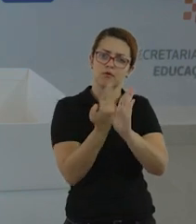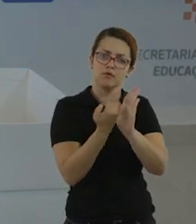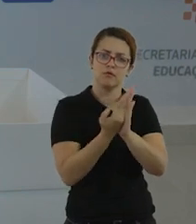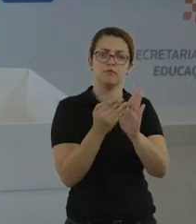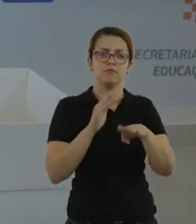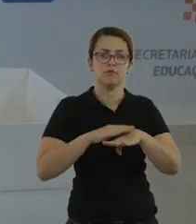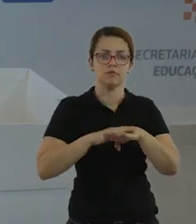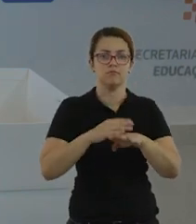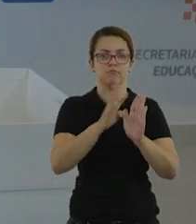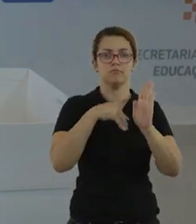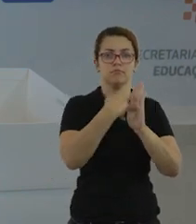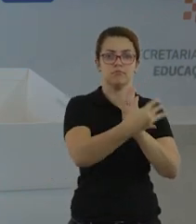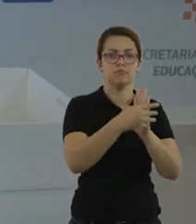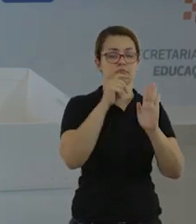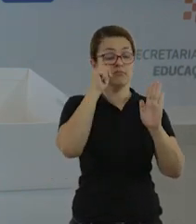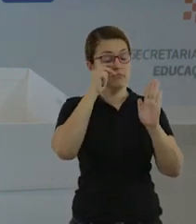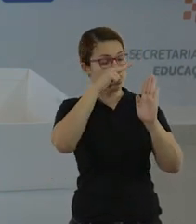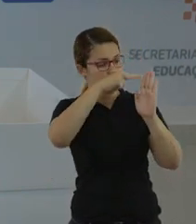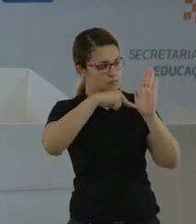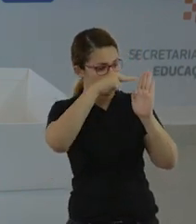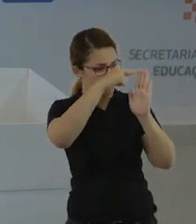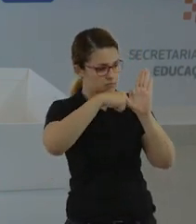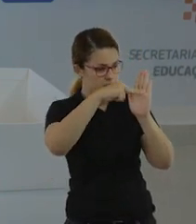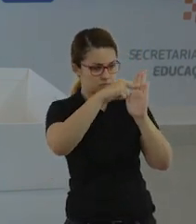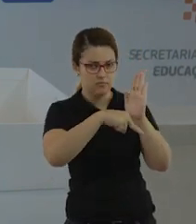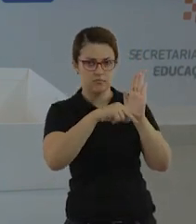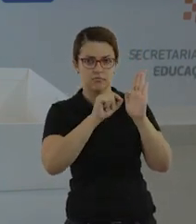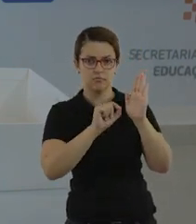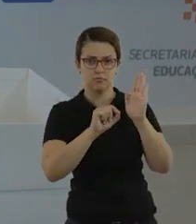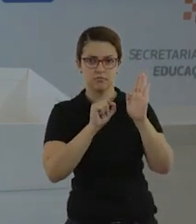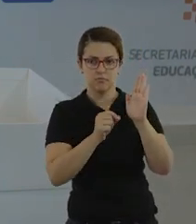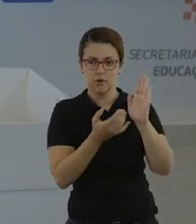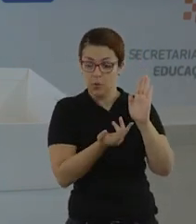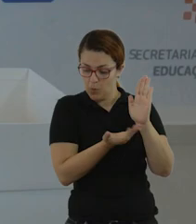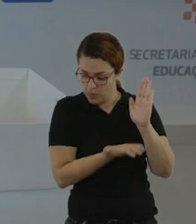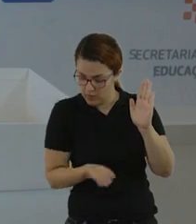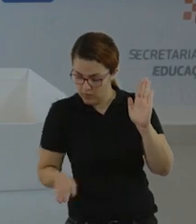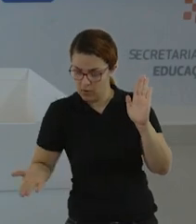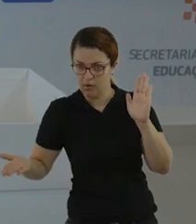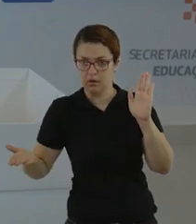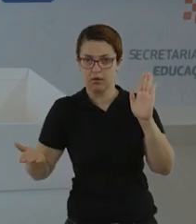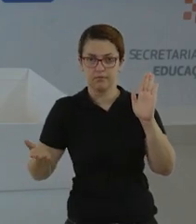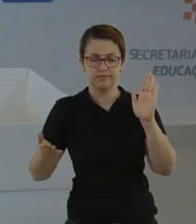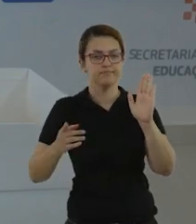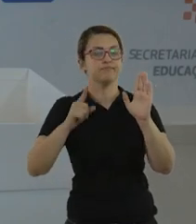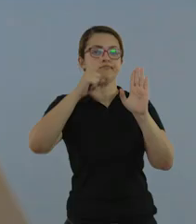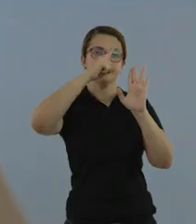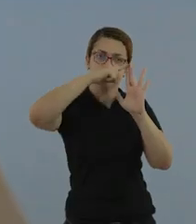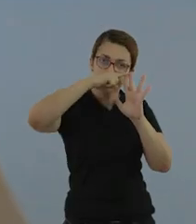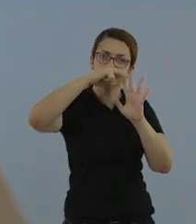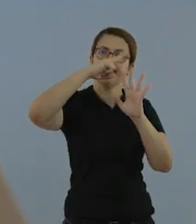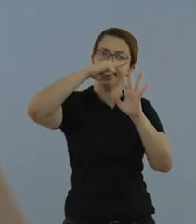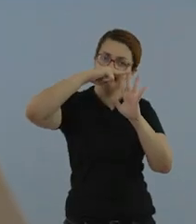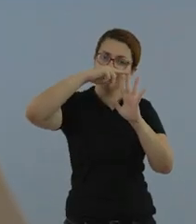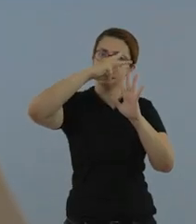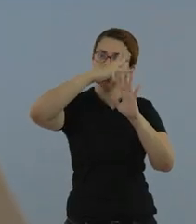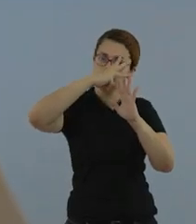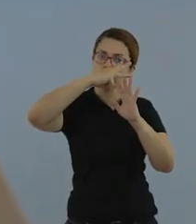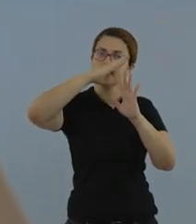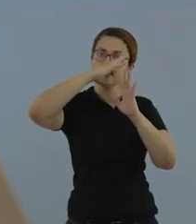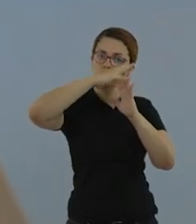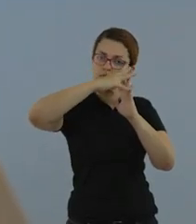essa tabela? Vocês só vão olhar, pessoal, que o que a gente fez foi a mesma coisa que nós fizemos aqui, ó. Unidade, dezena,